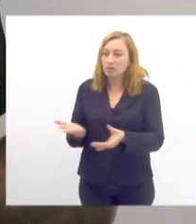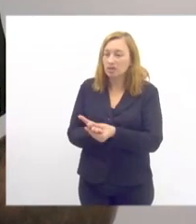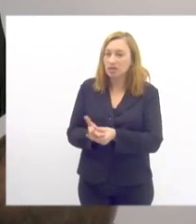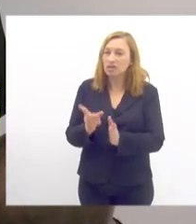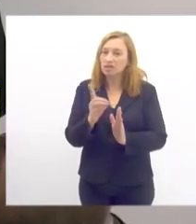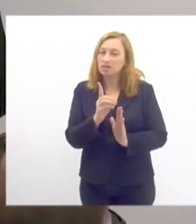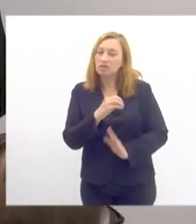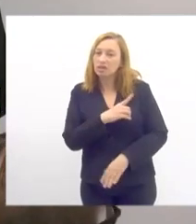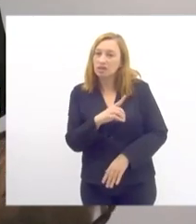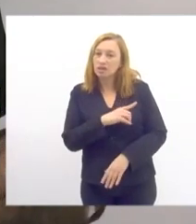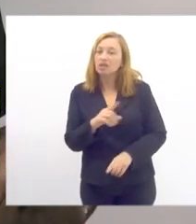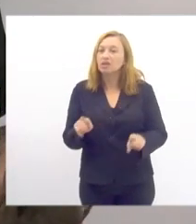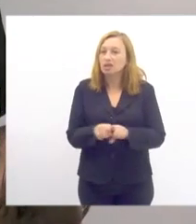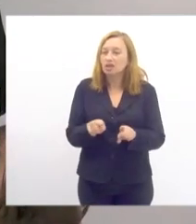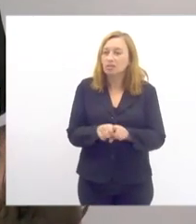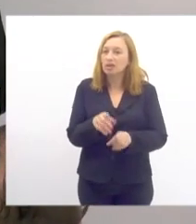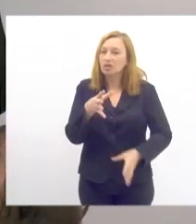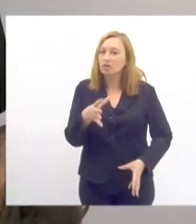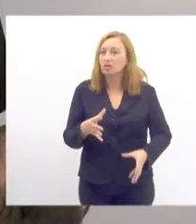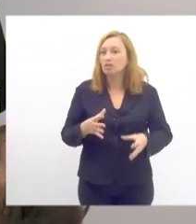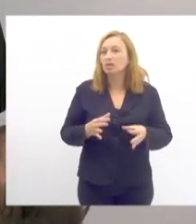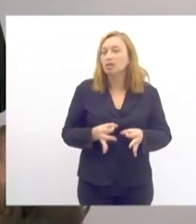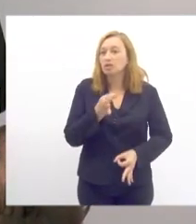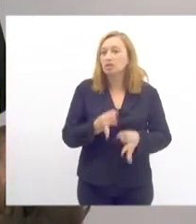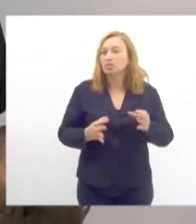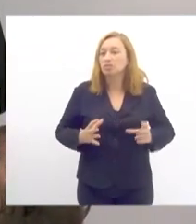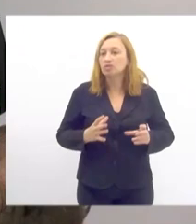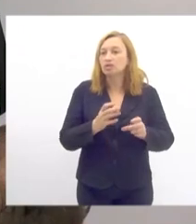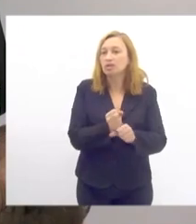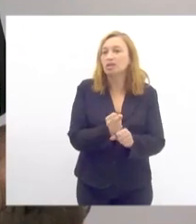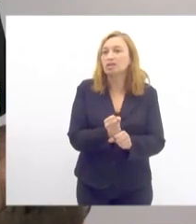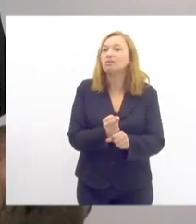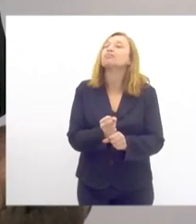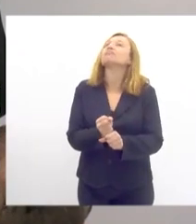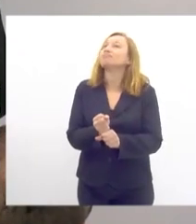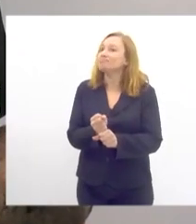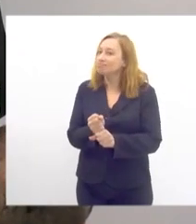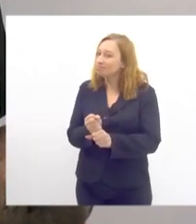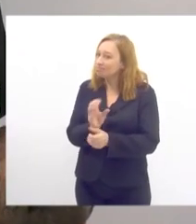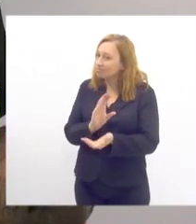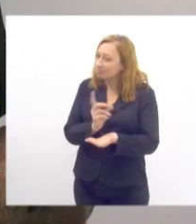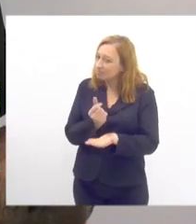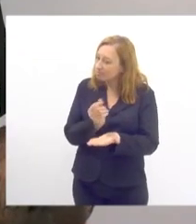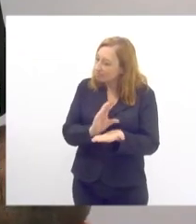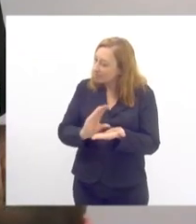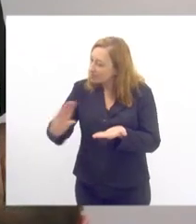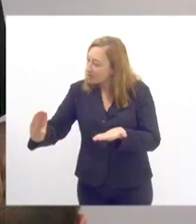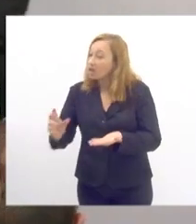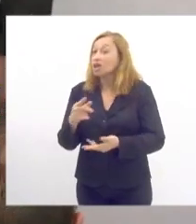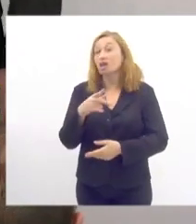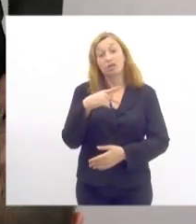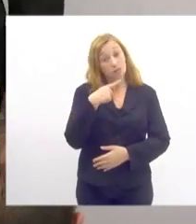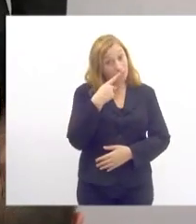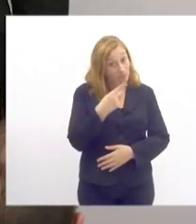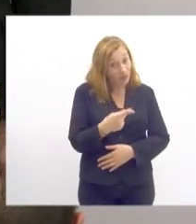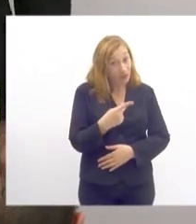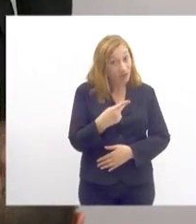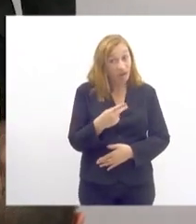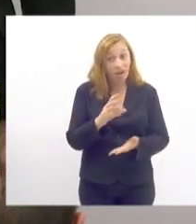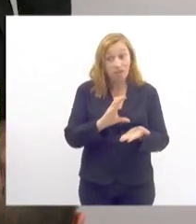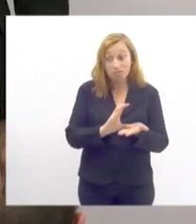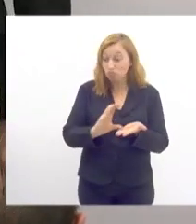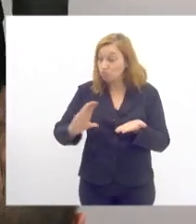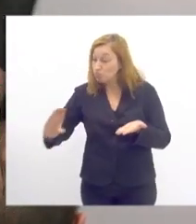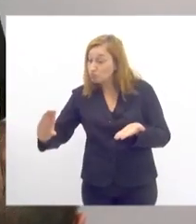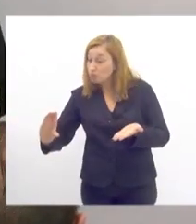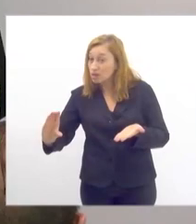e acompanho muito o Tribunal de Contas, acompanho muito esses repasses. E vou lhe dizer, são repasses